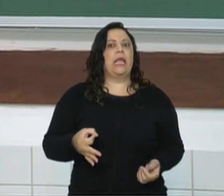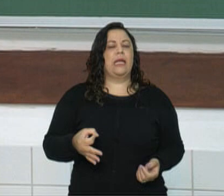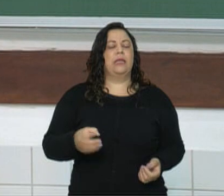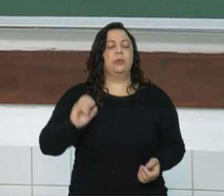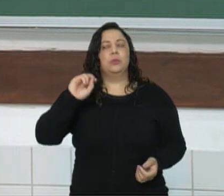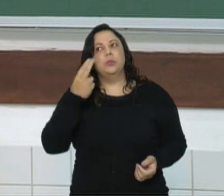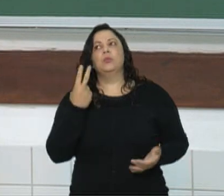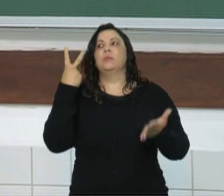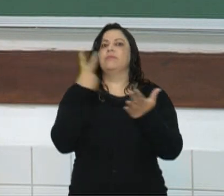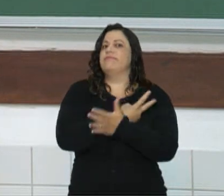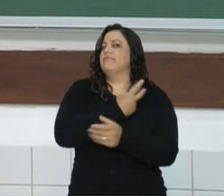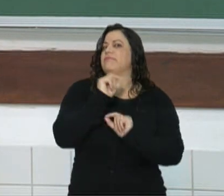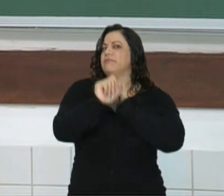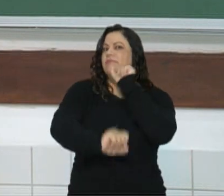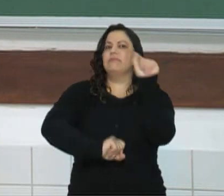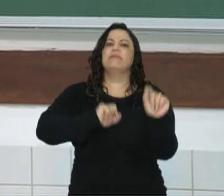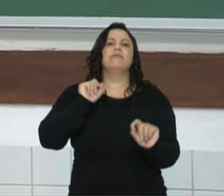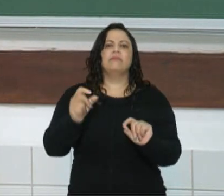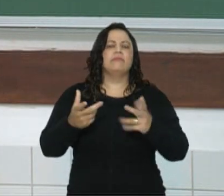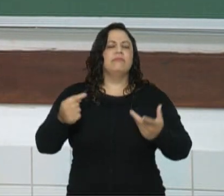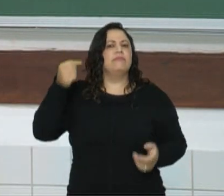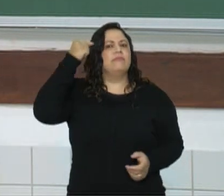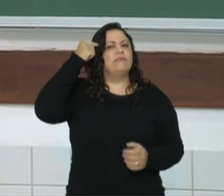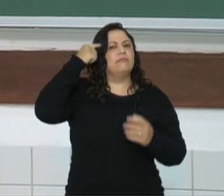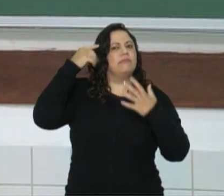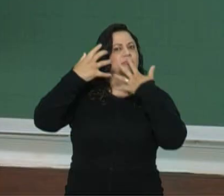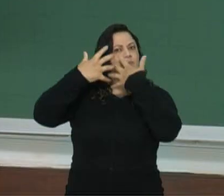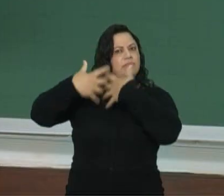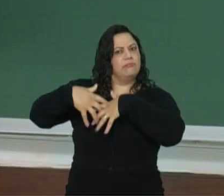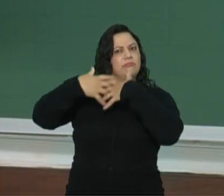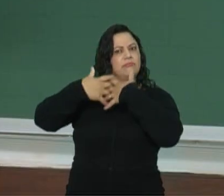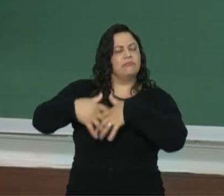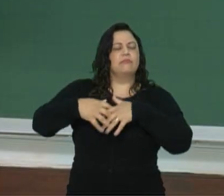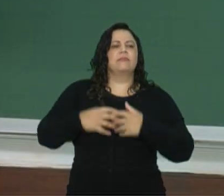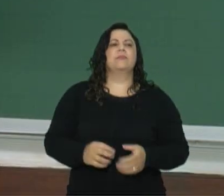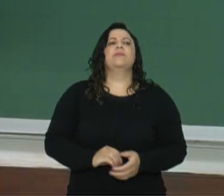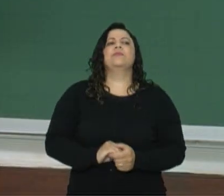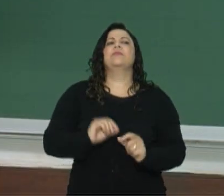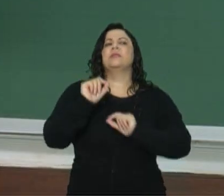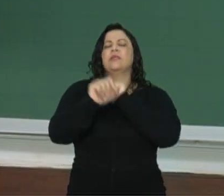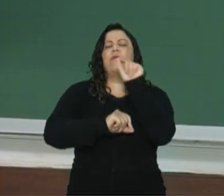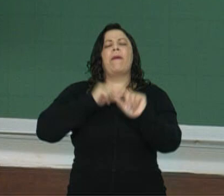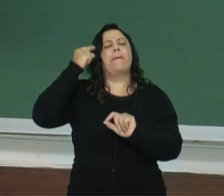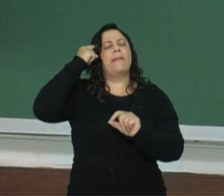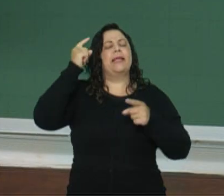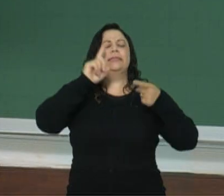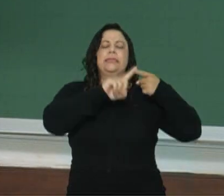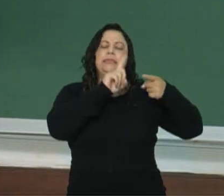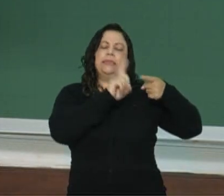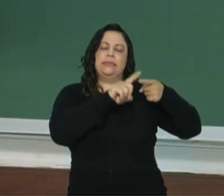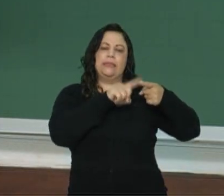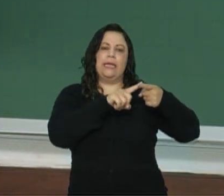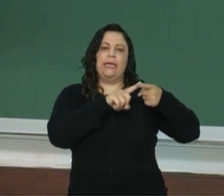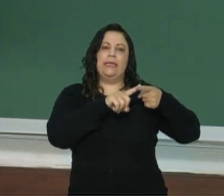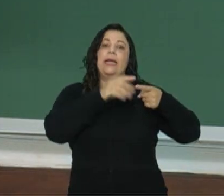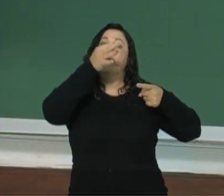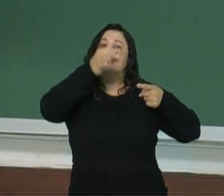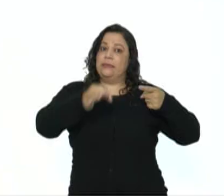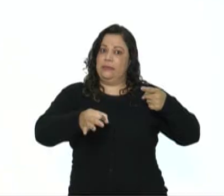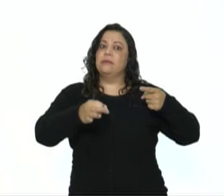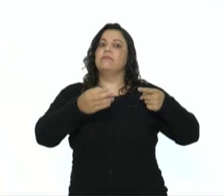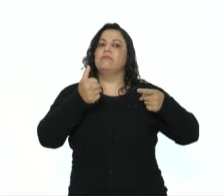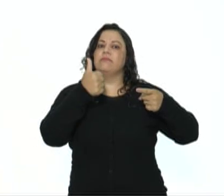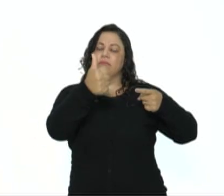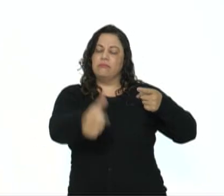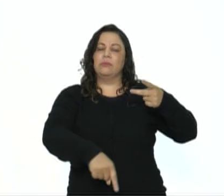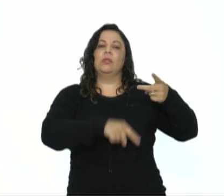vamos pensar sob o ponto de vista de que a ação afirmativa e a ação negativa. E tudo isso pensado